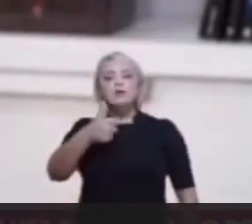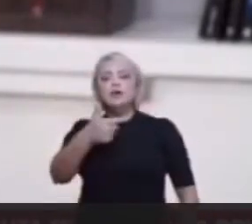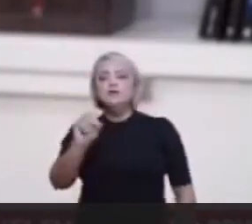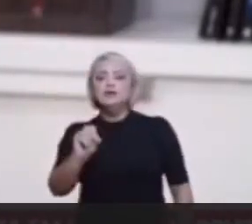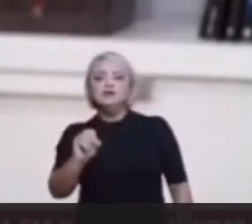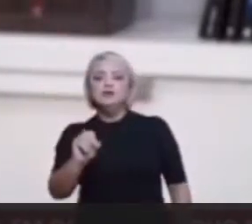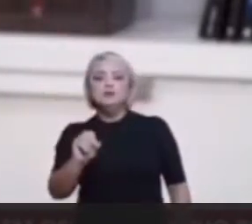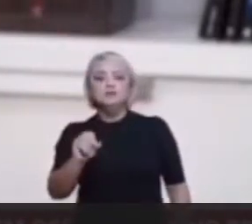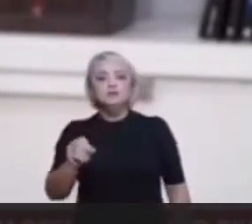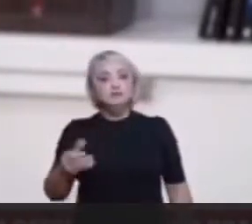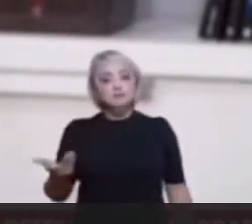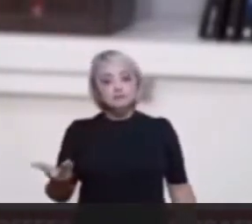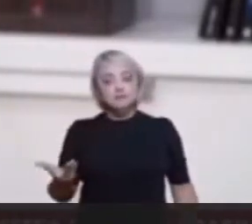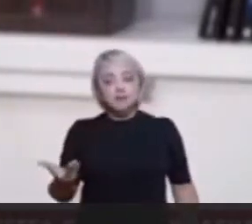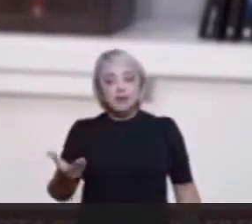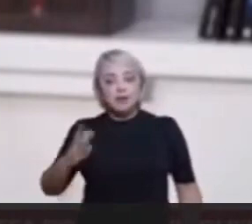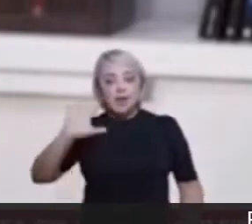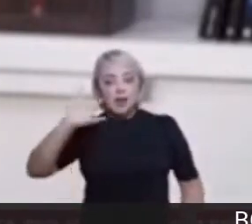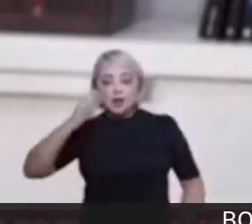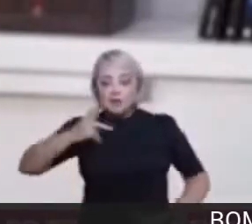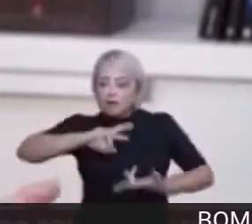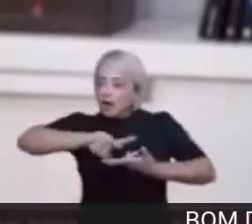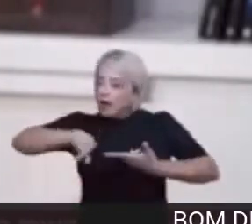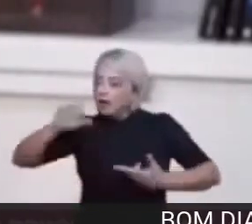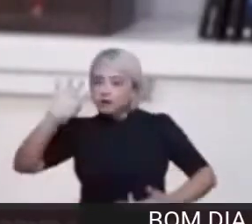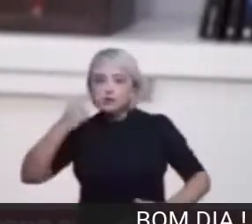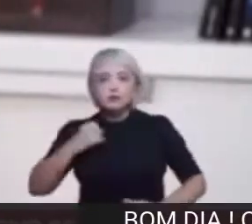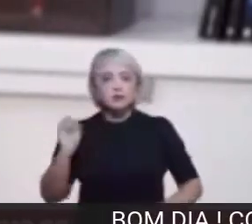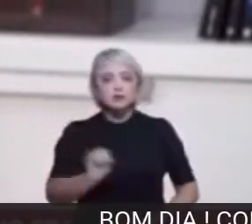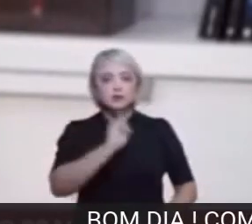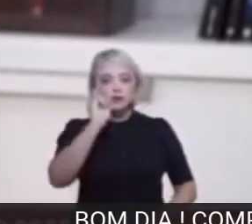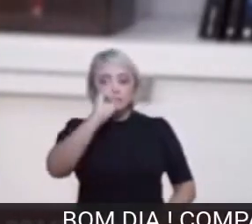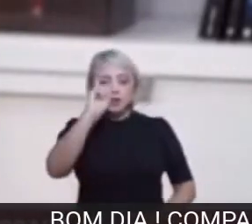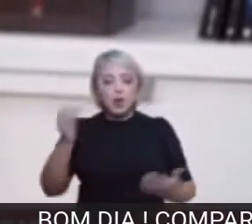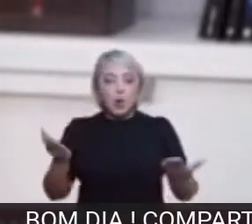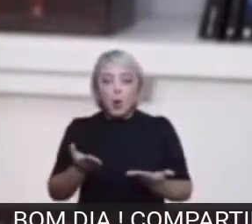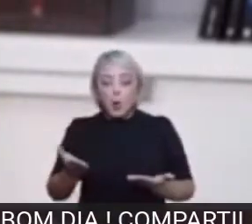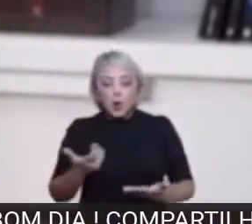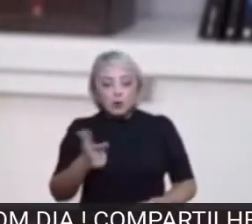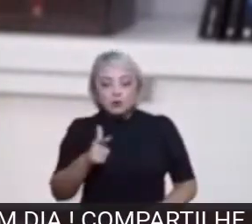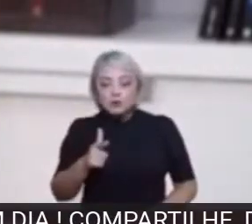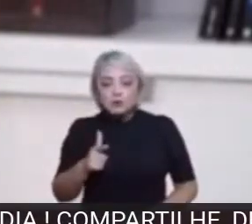e tomamos várias decisões importantes. Hoje você não tem quem toma decisão.